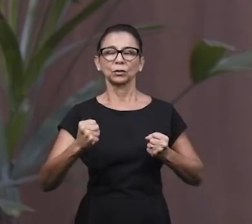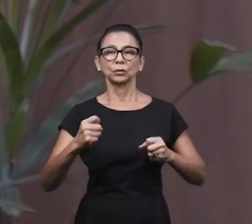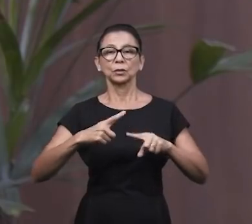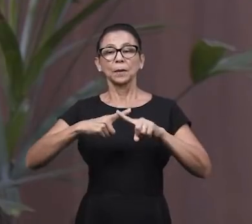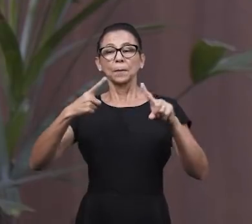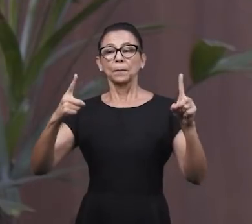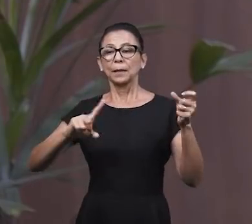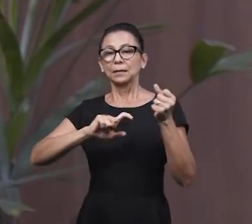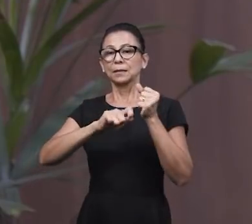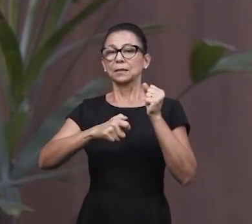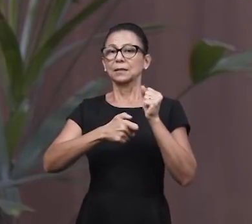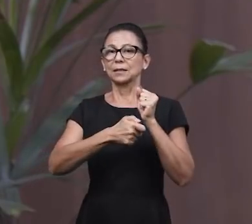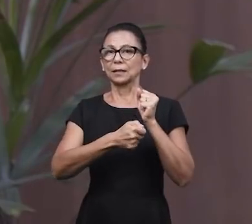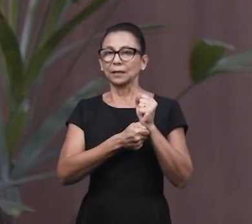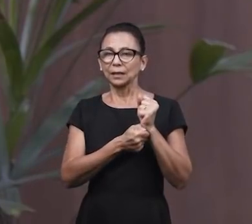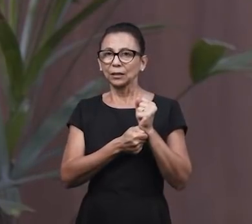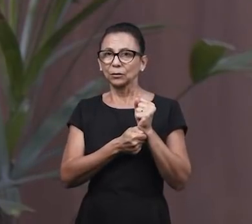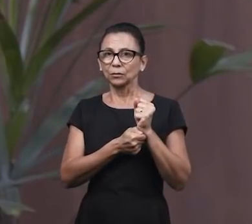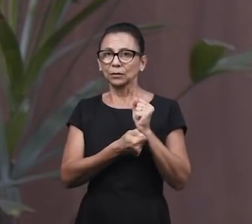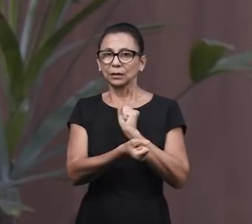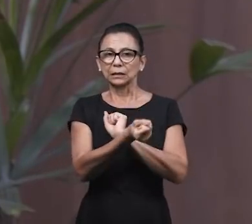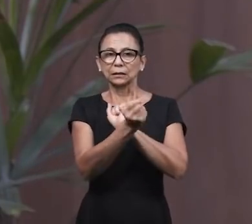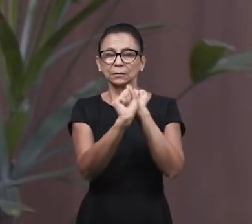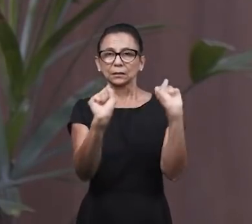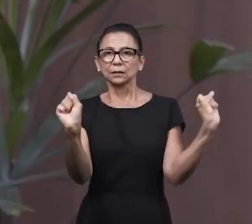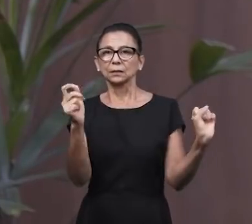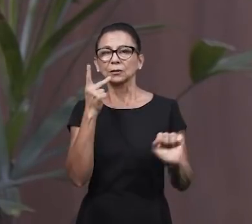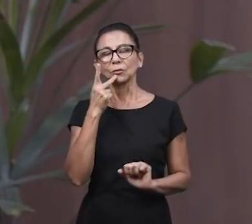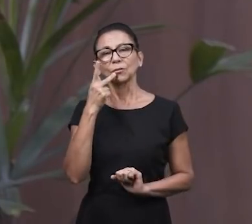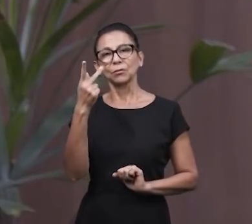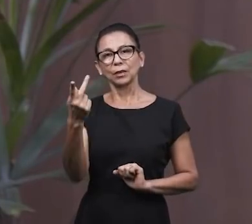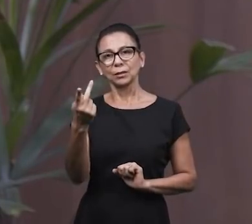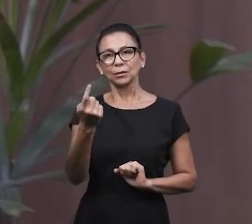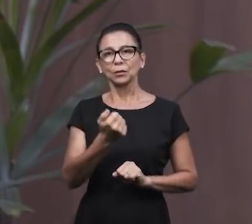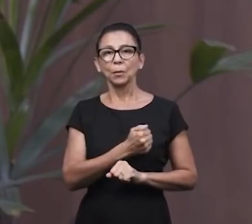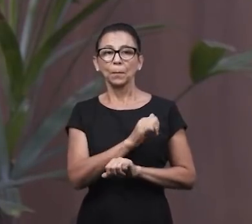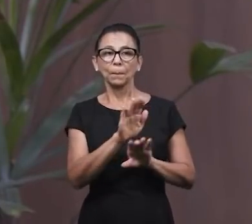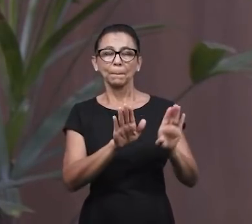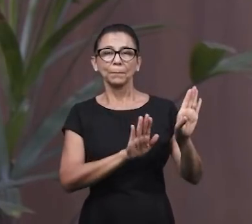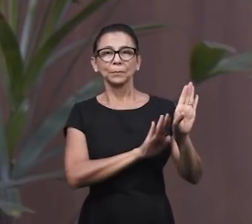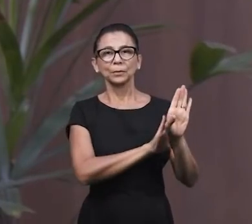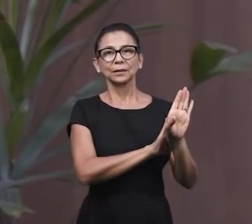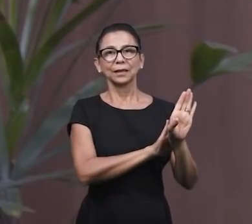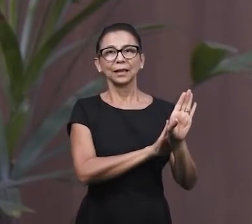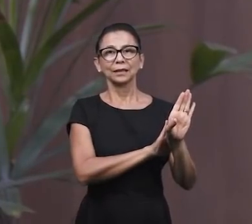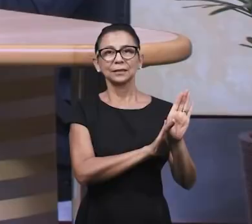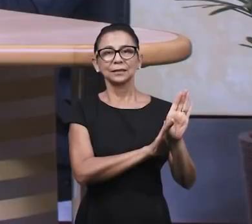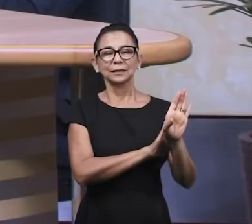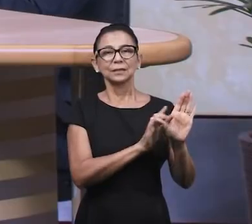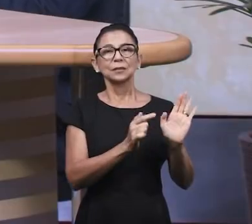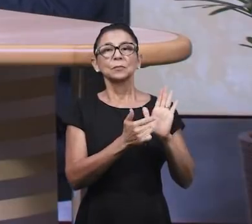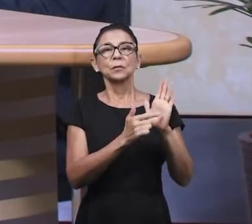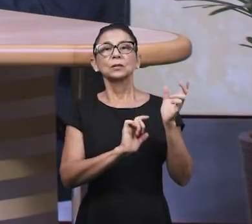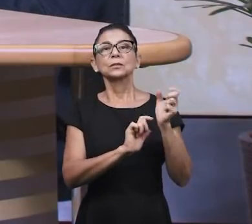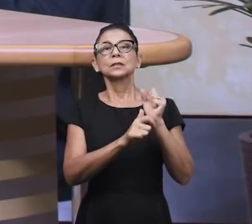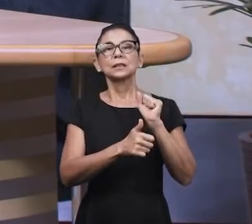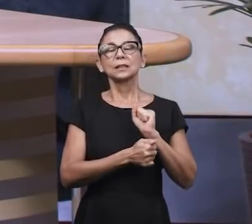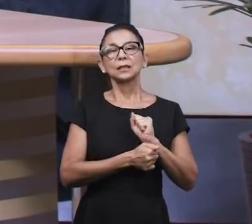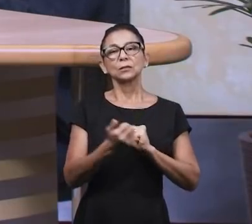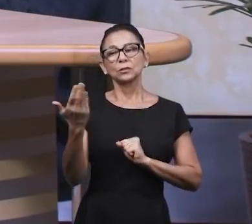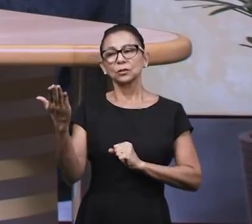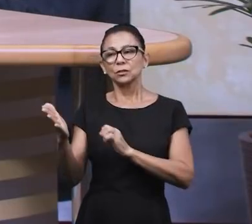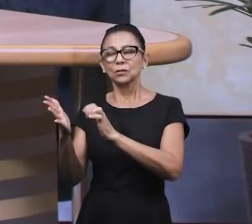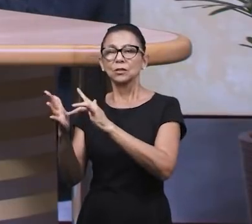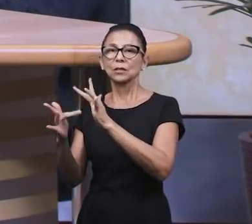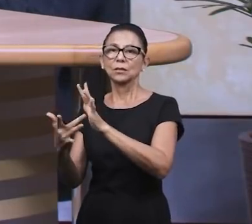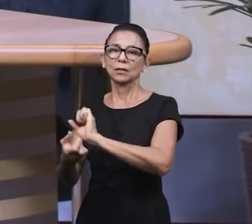propôs aos convidados da festa, estava exatamente o verdadeiro significado para nós desse enigma. Porque a figura ali é de